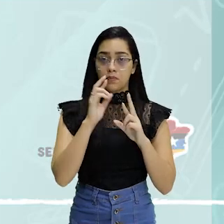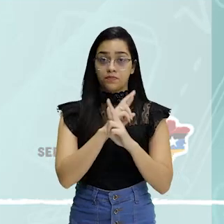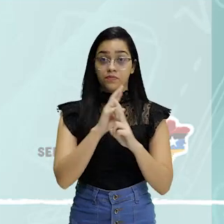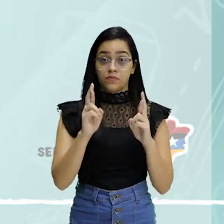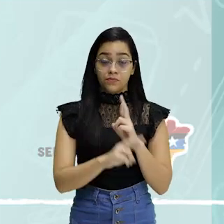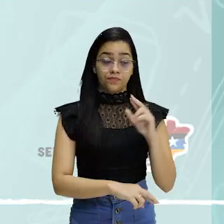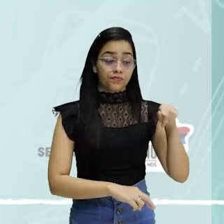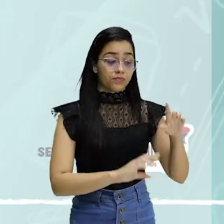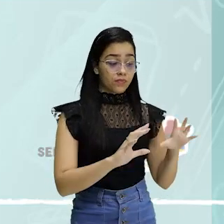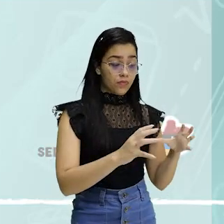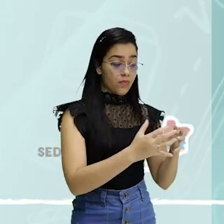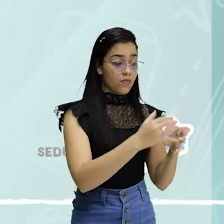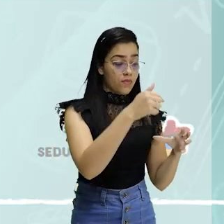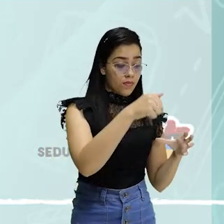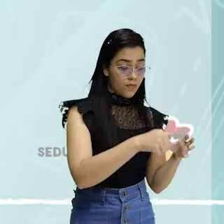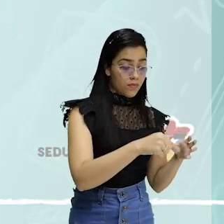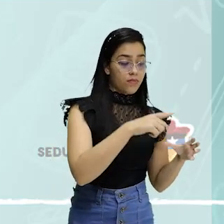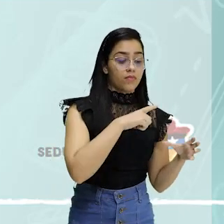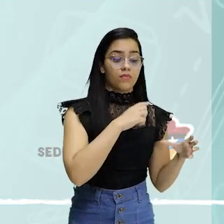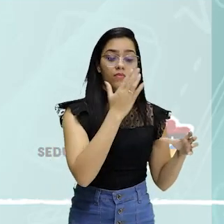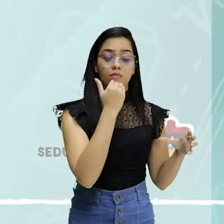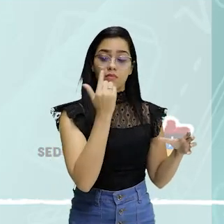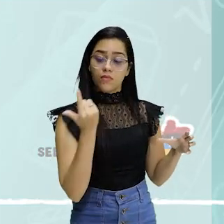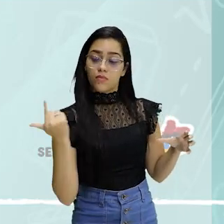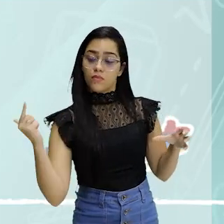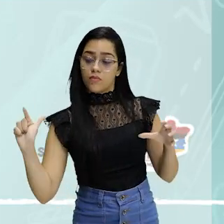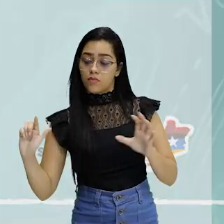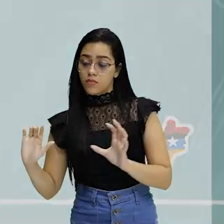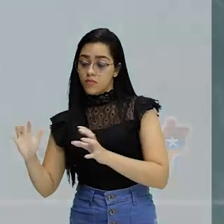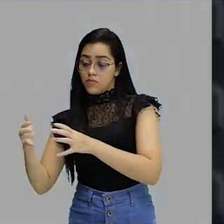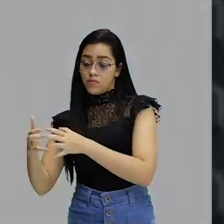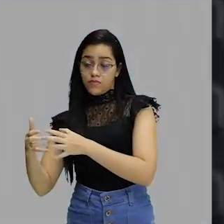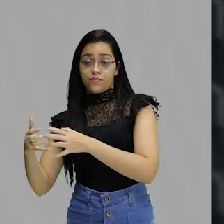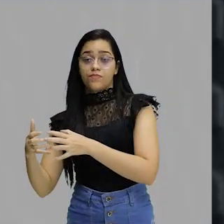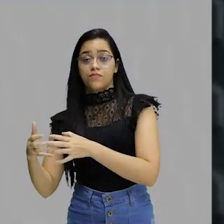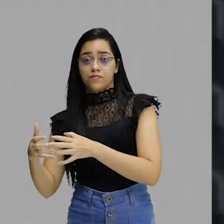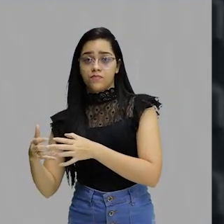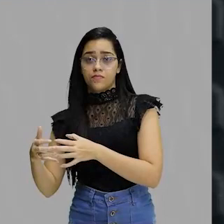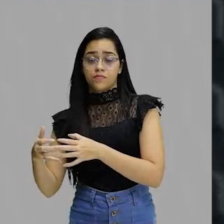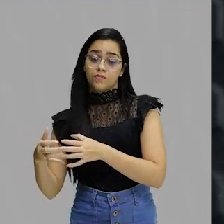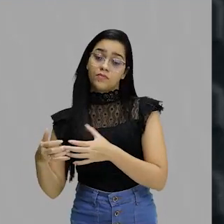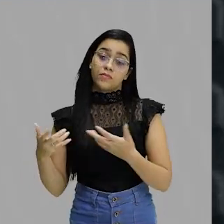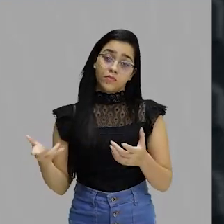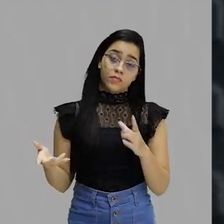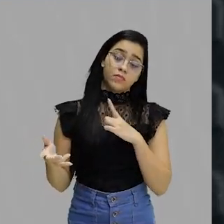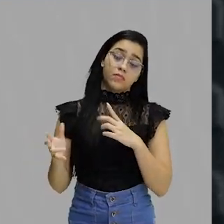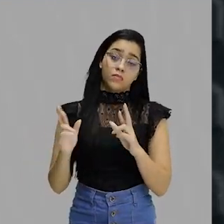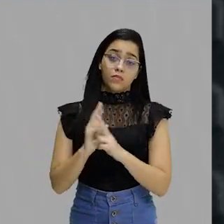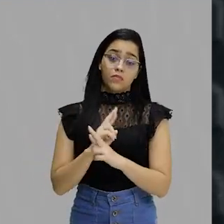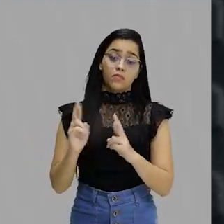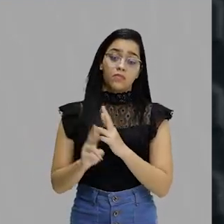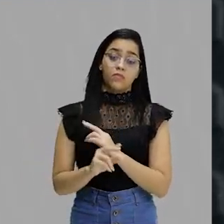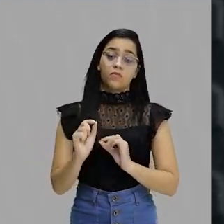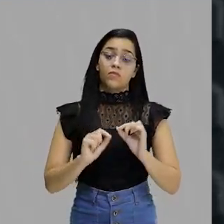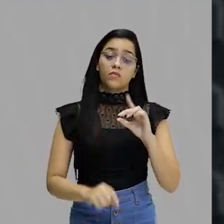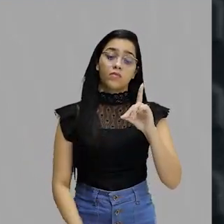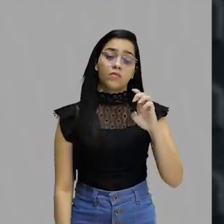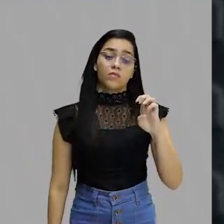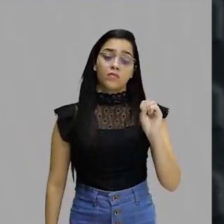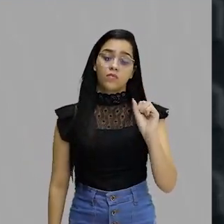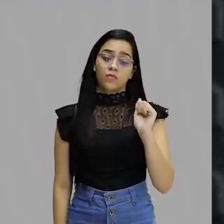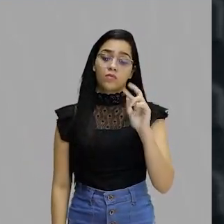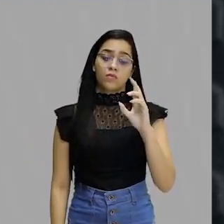de uma espécie ele serve de alimento para outro, que é de outra espécie. E é uma relação o quê?